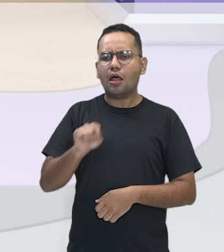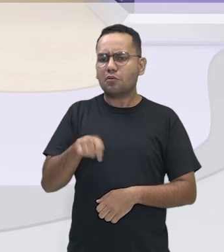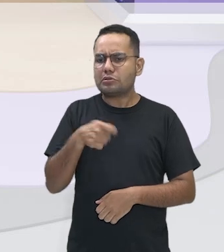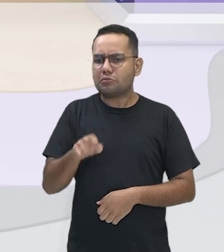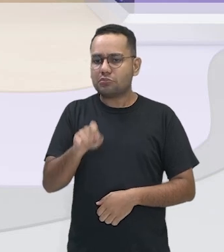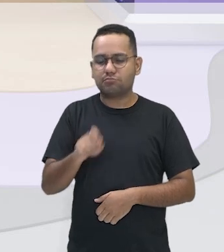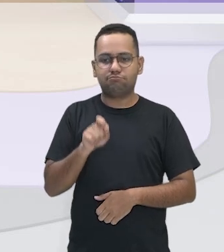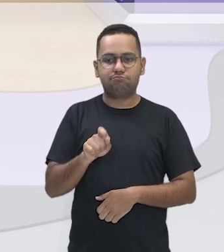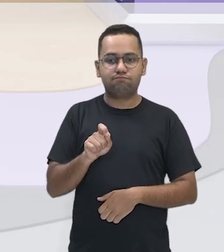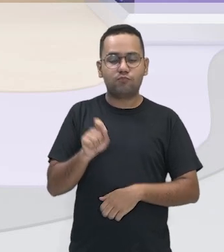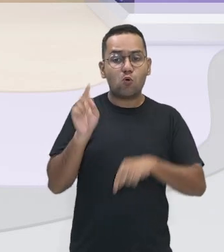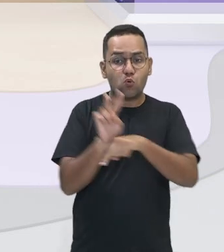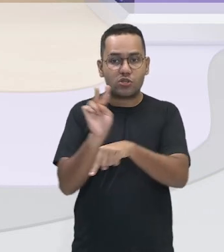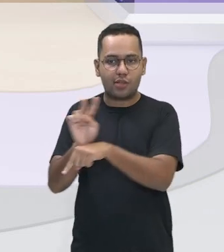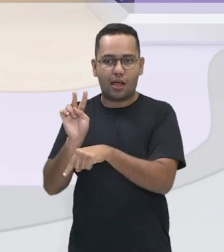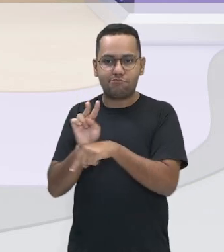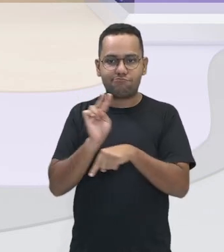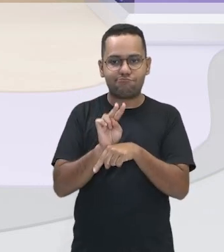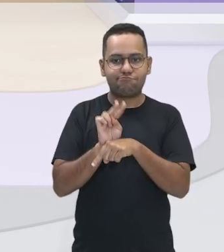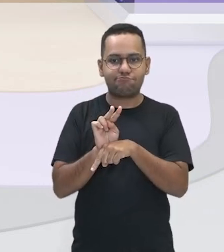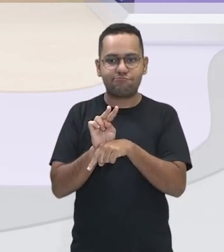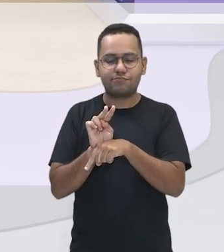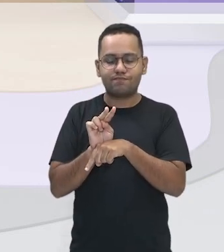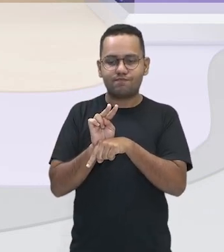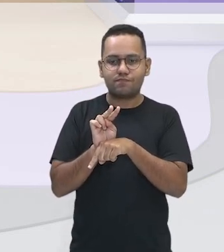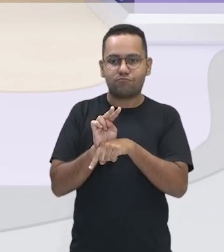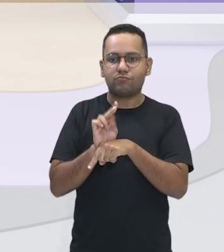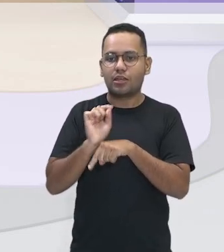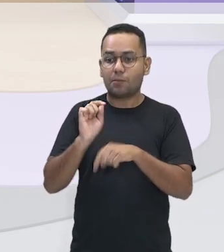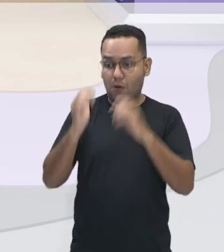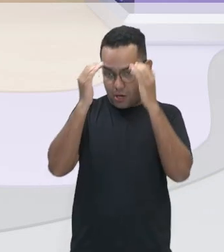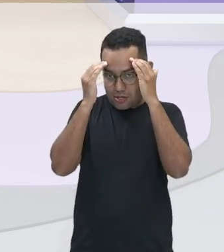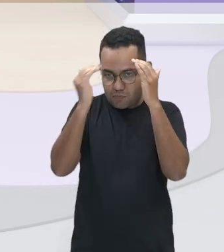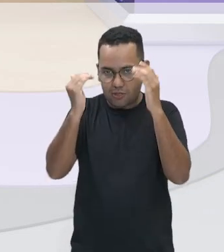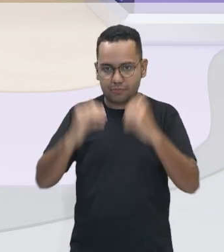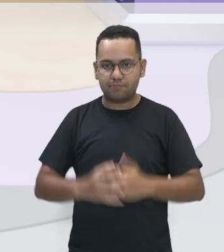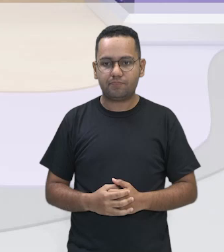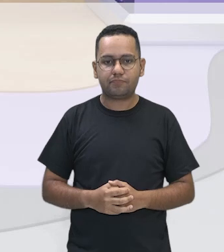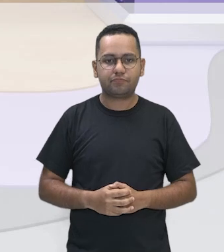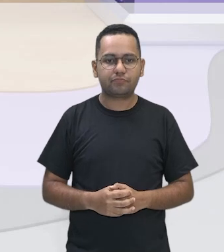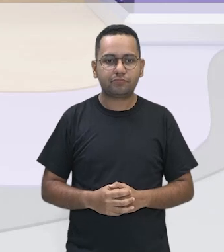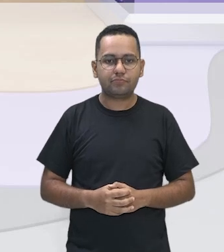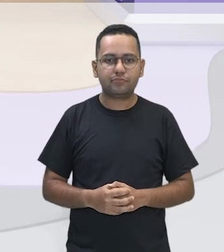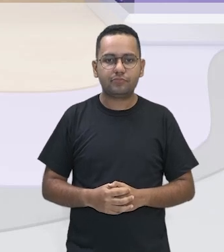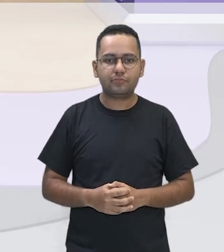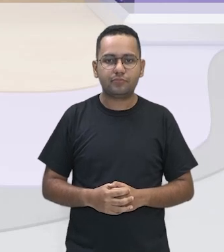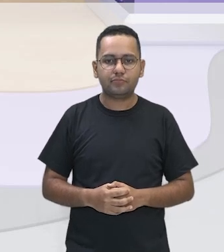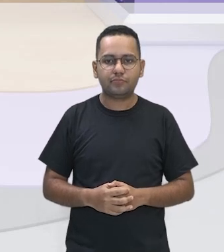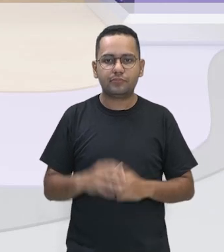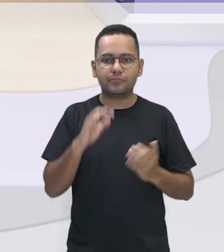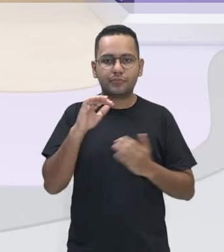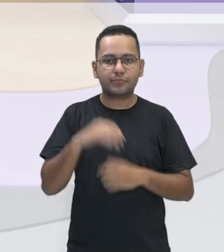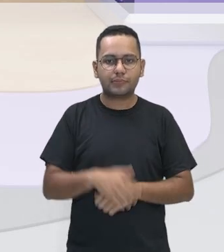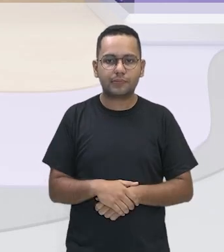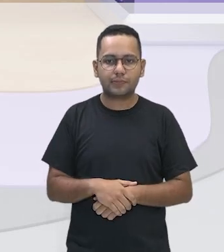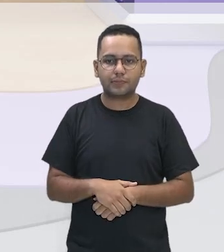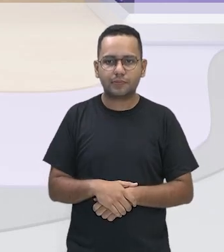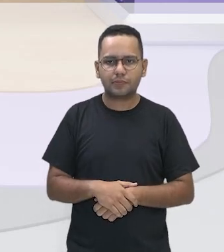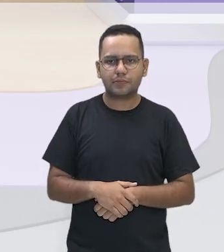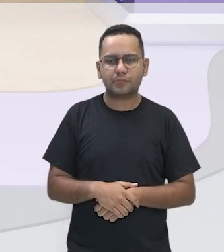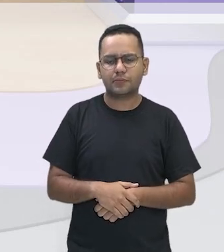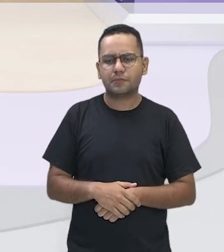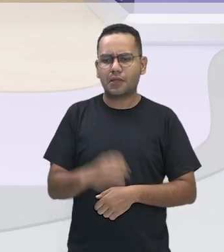Também um outro ponto que ela sinaliza para nós hoje, nossa parenta, não se pode acumular os recursos naturais, pois a